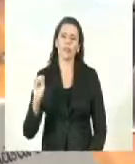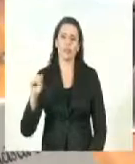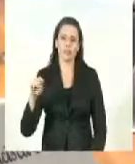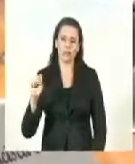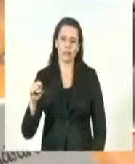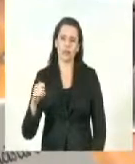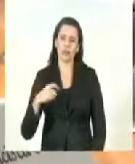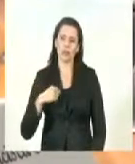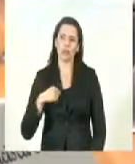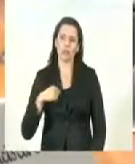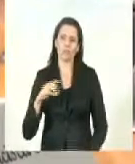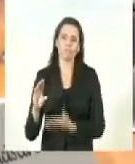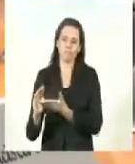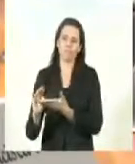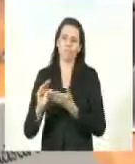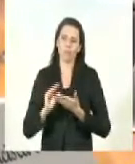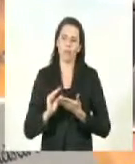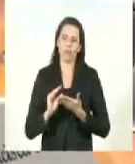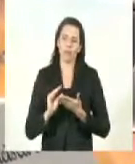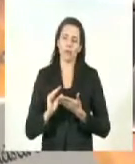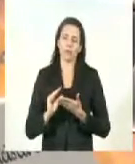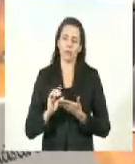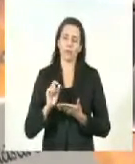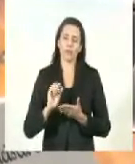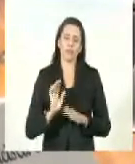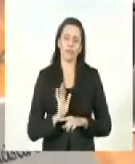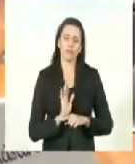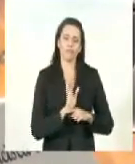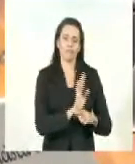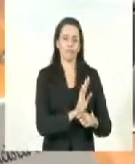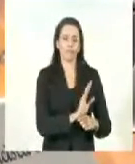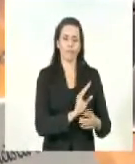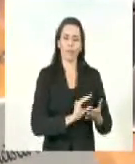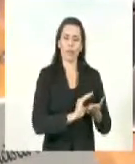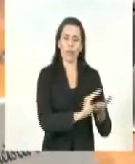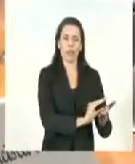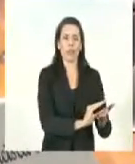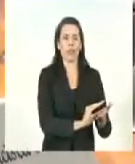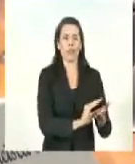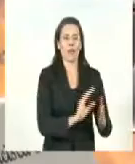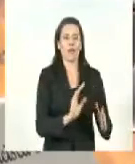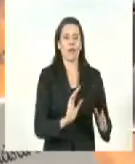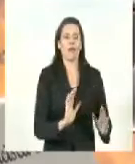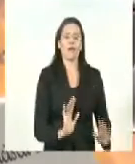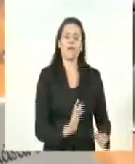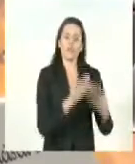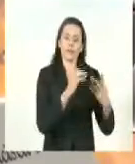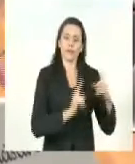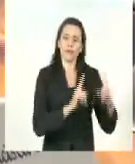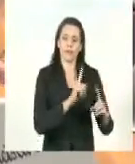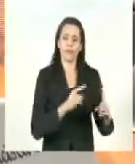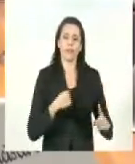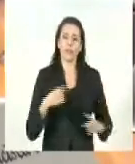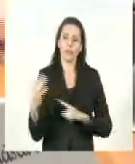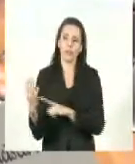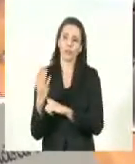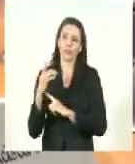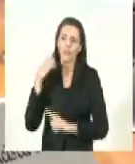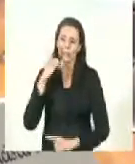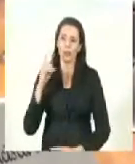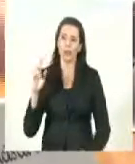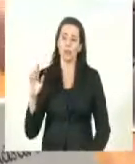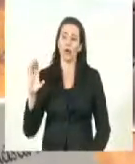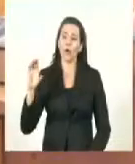realmente, recebi esta emenda e foi a ajuda do deputado doutor Humberto Coutinho. Muito obrigado. Senhor